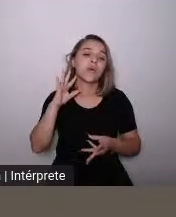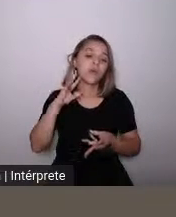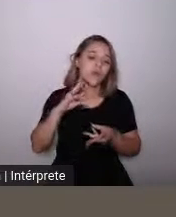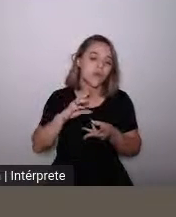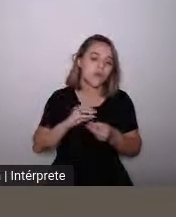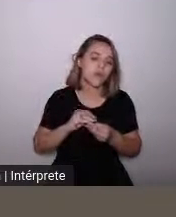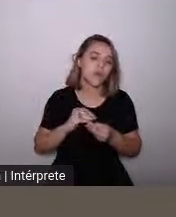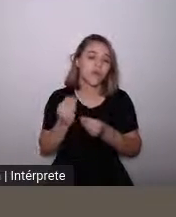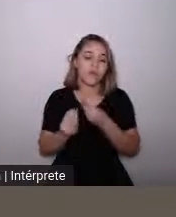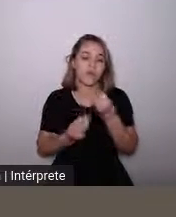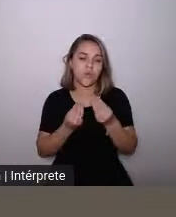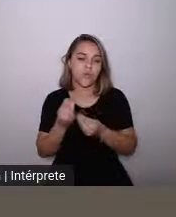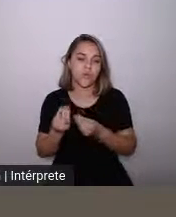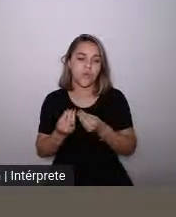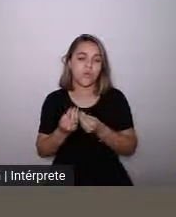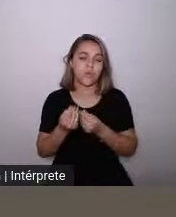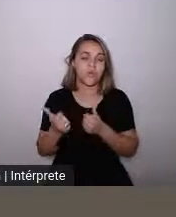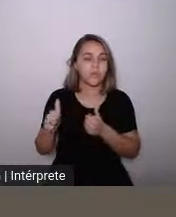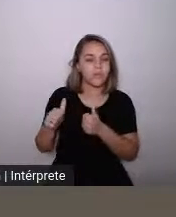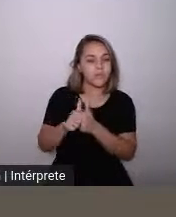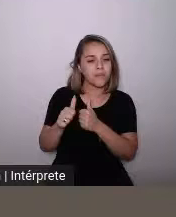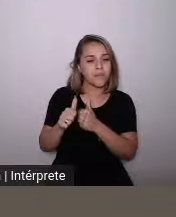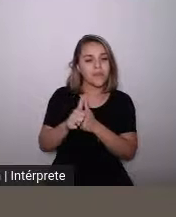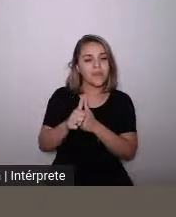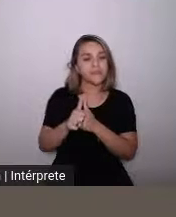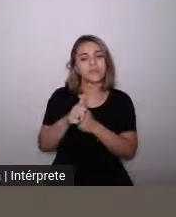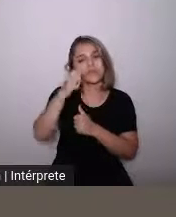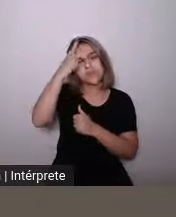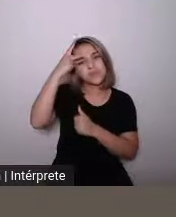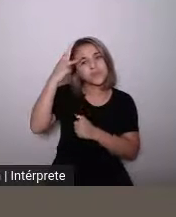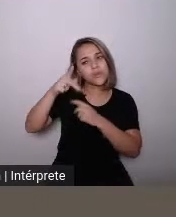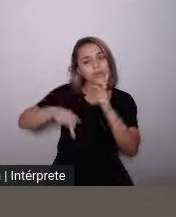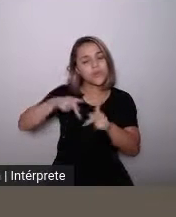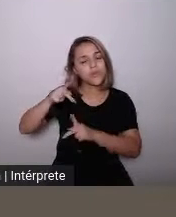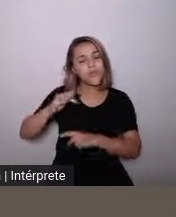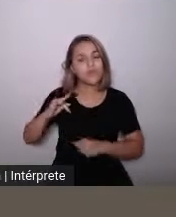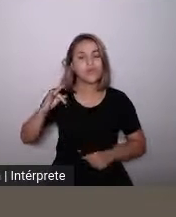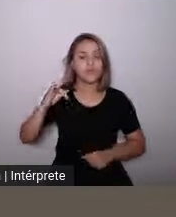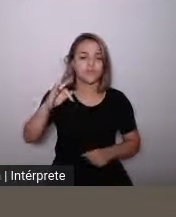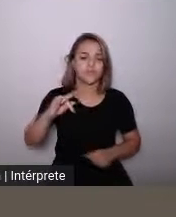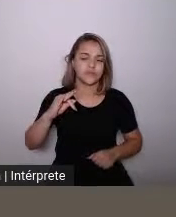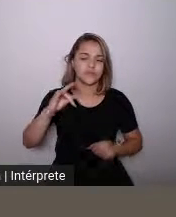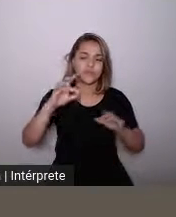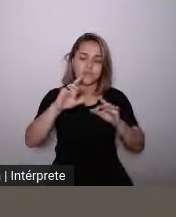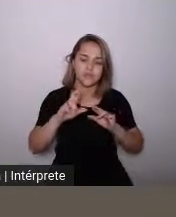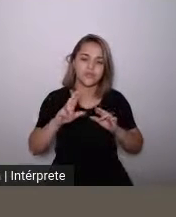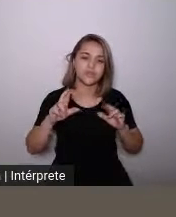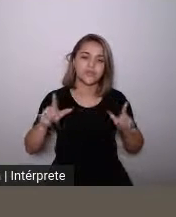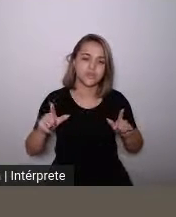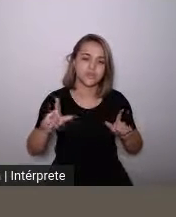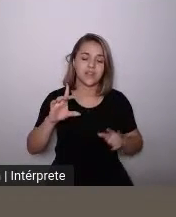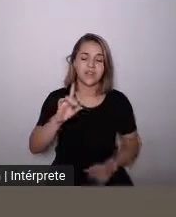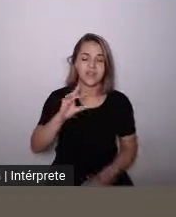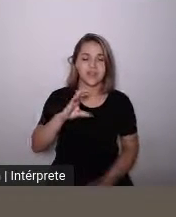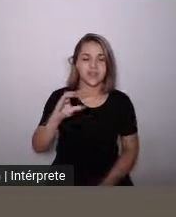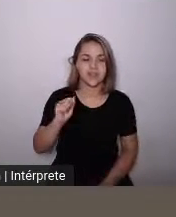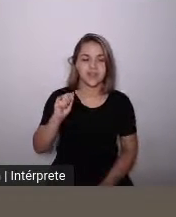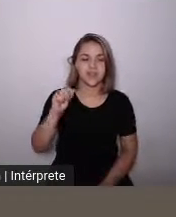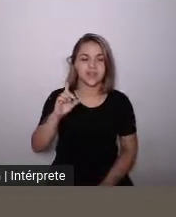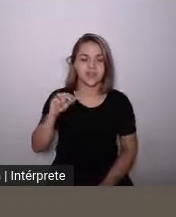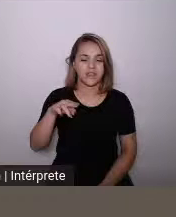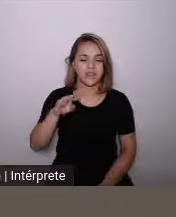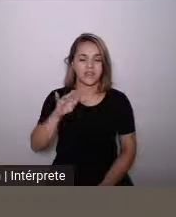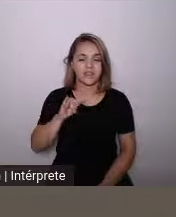como uma espantosa proximidade com os futuristas, apenas com uma diferença de tom. O decadentista se vê como o último,